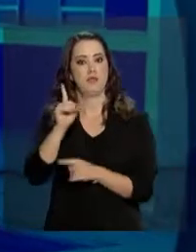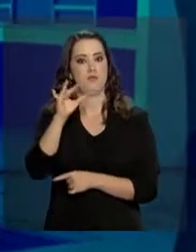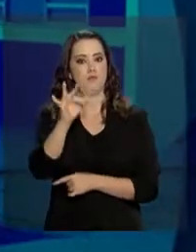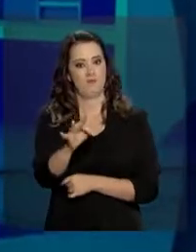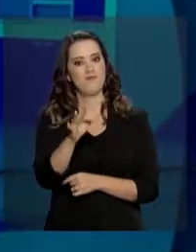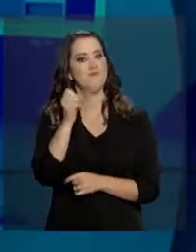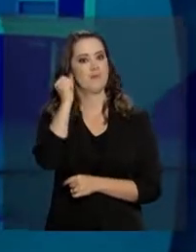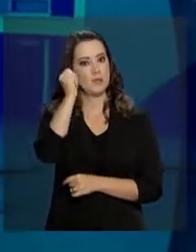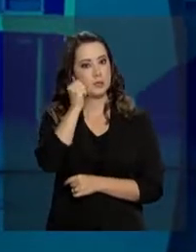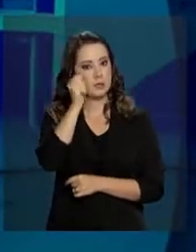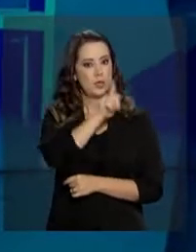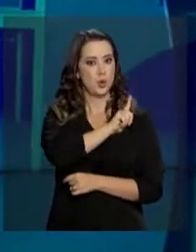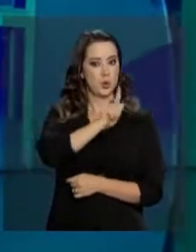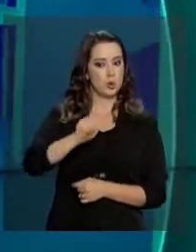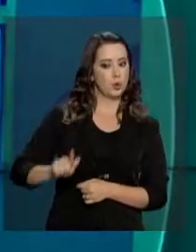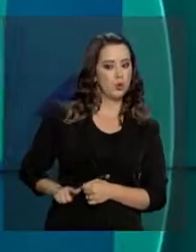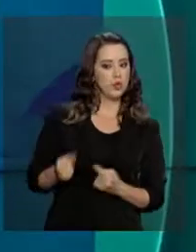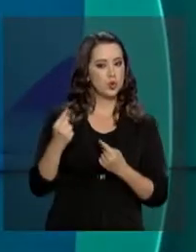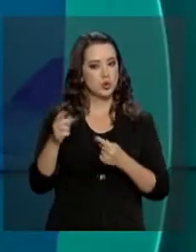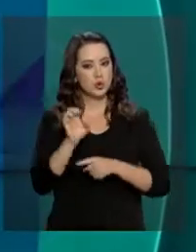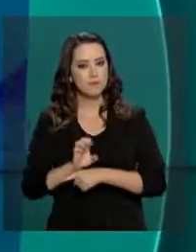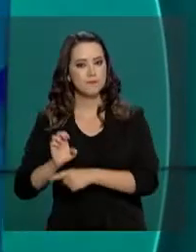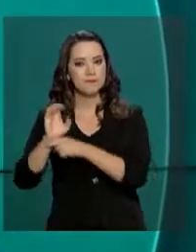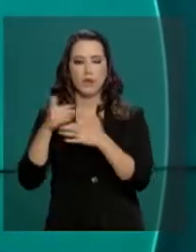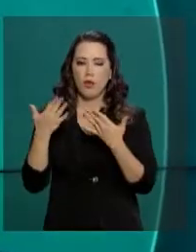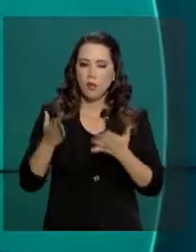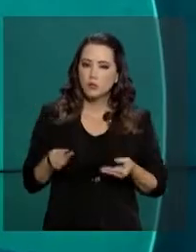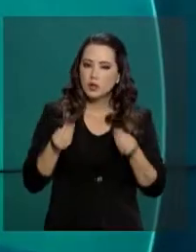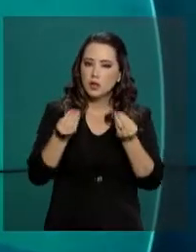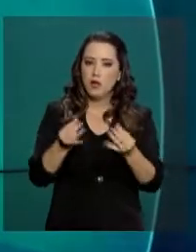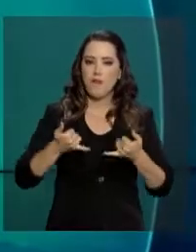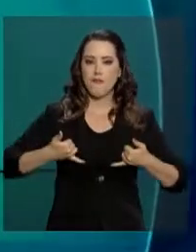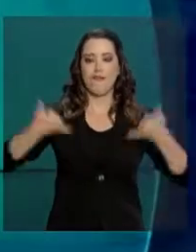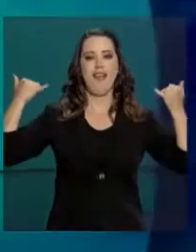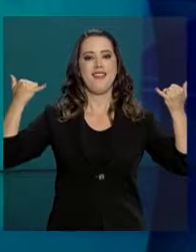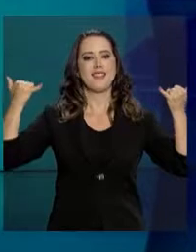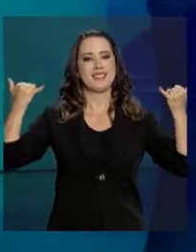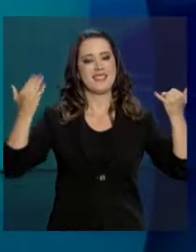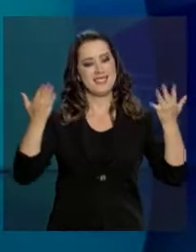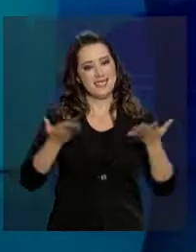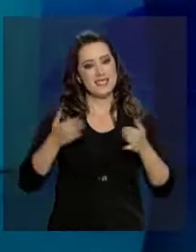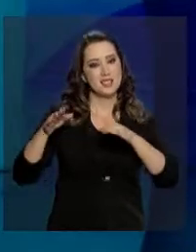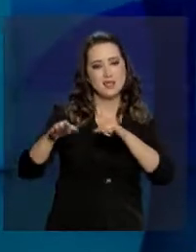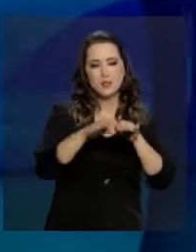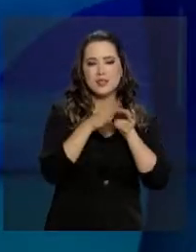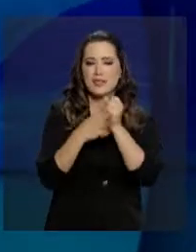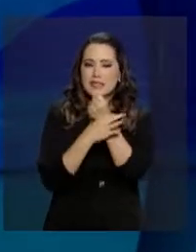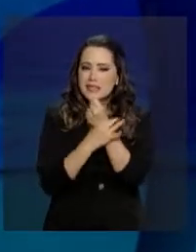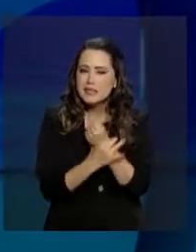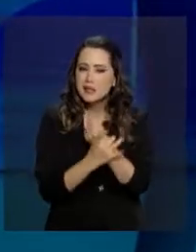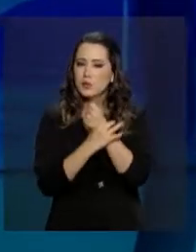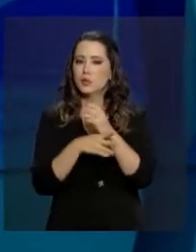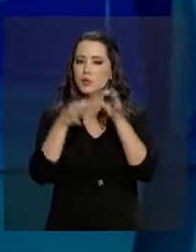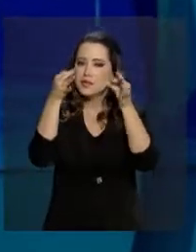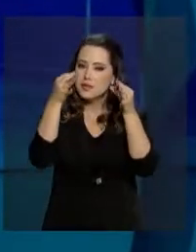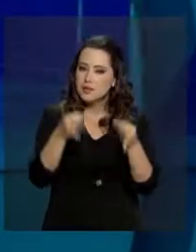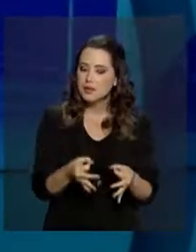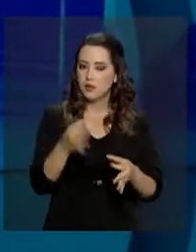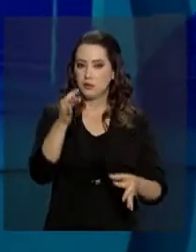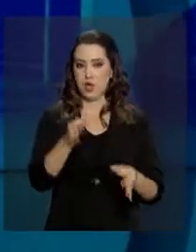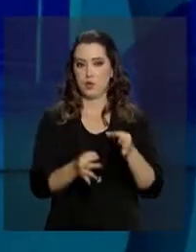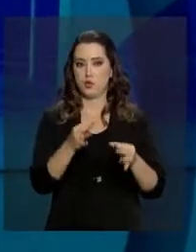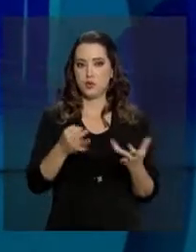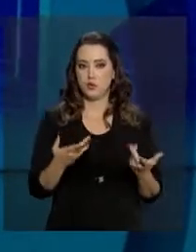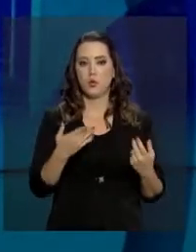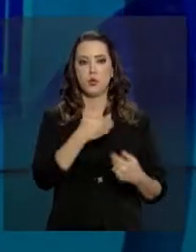distritais, senadores e governadores. E para garantir a festa da democracia em um processo seguro e com as garantias jurídicas